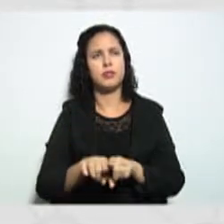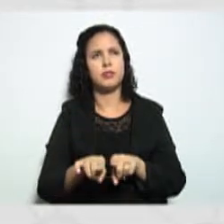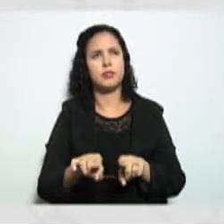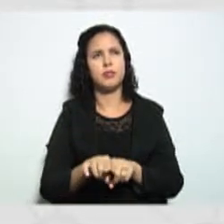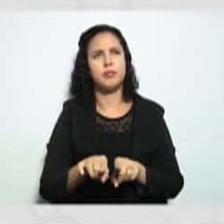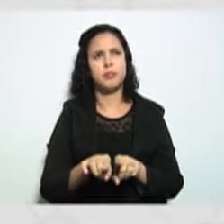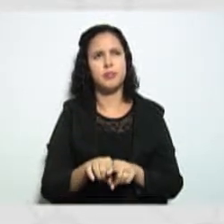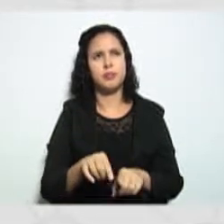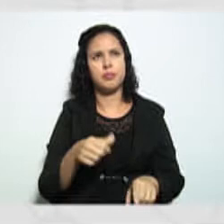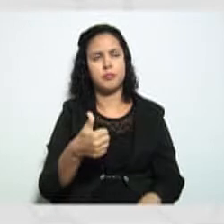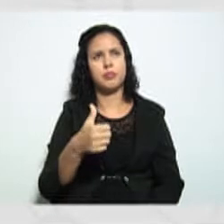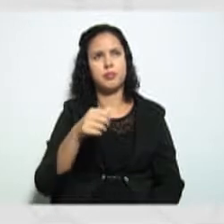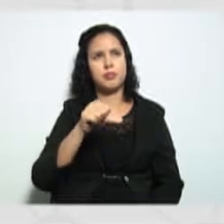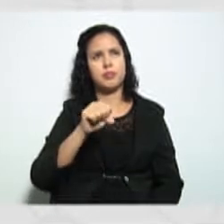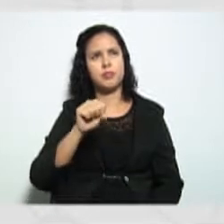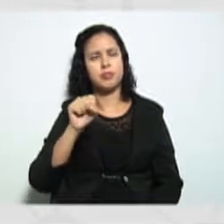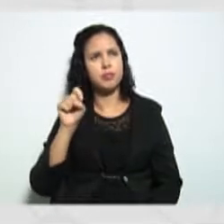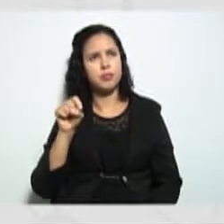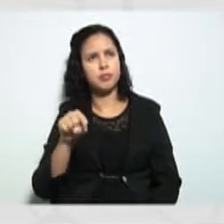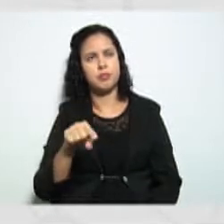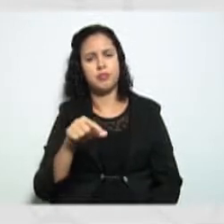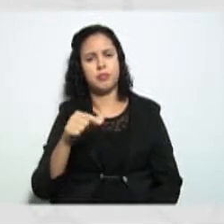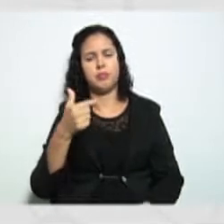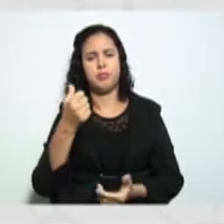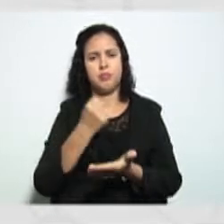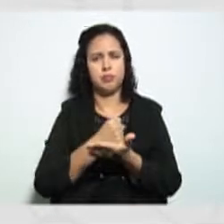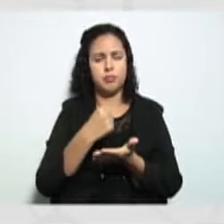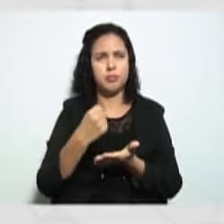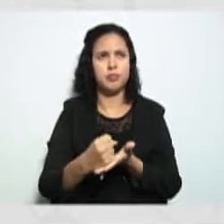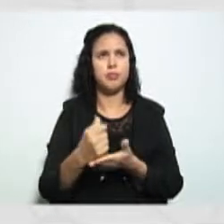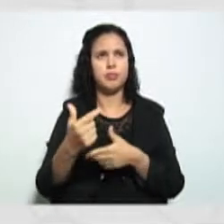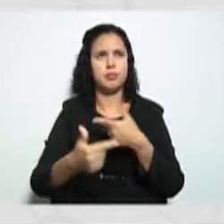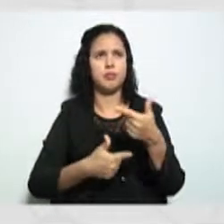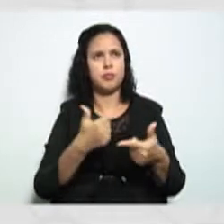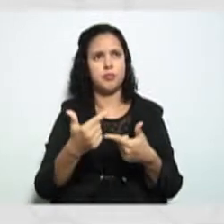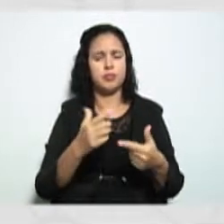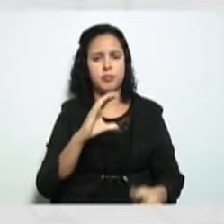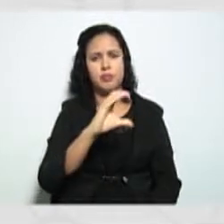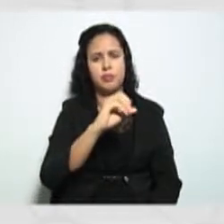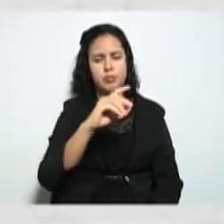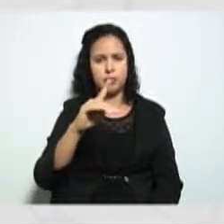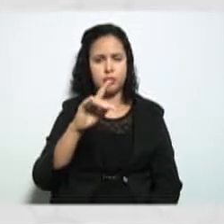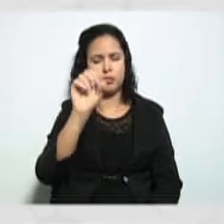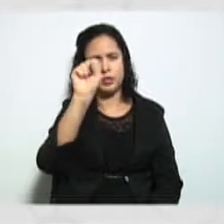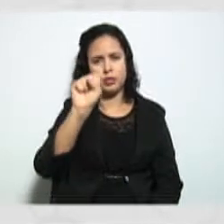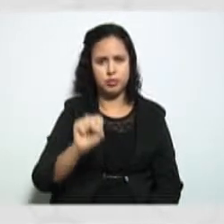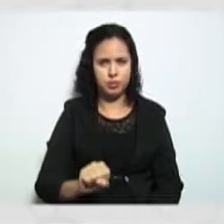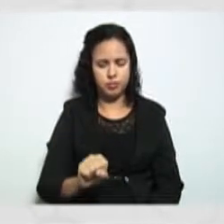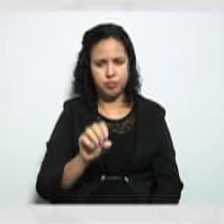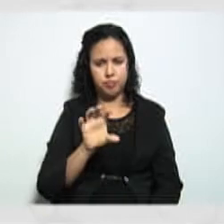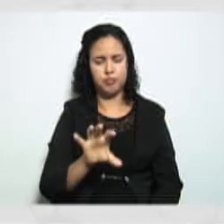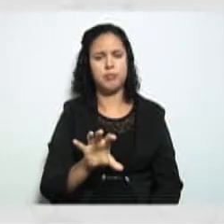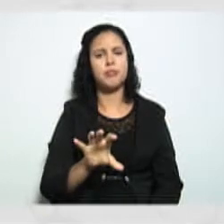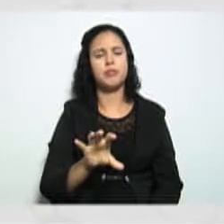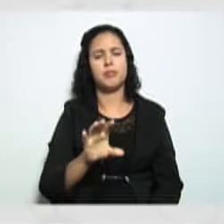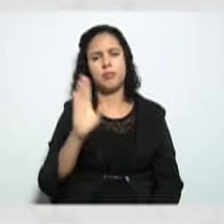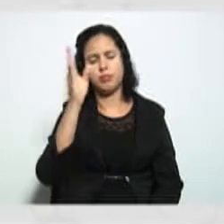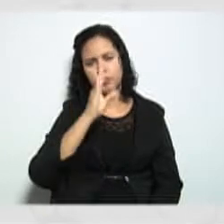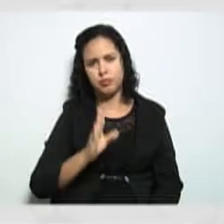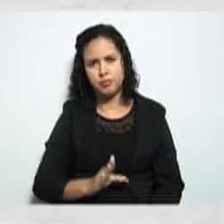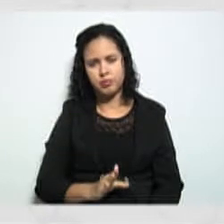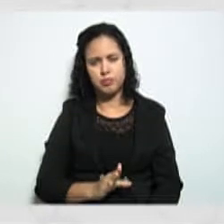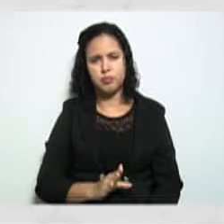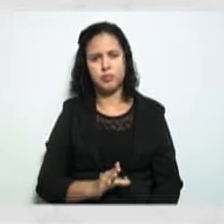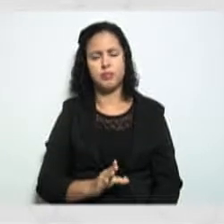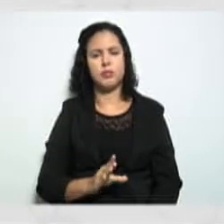188.777 empregados. A maior parte dessas cooperativas se localiza na região sul do país. Isso é válido para quase qualquer ramo, região sul do país é a região com